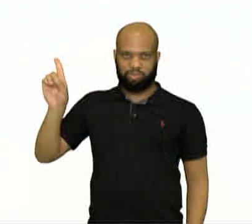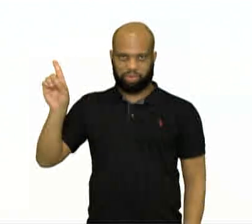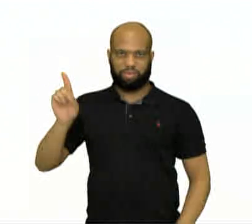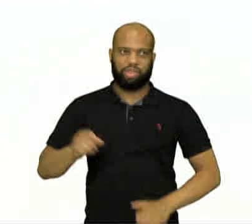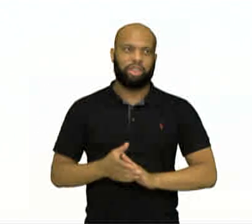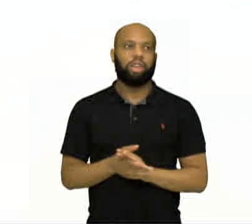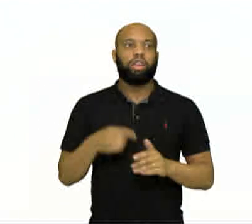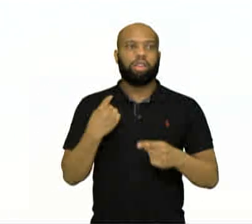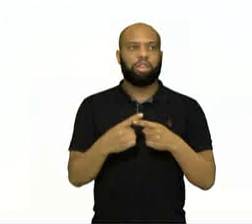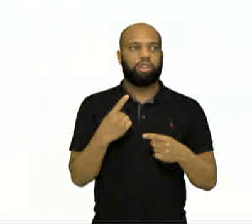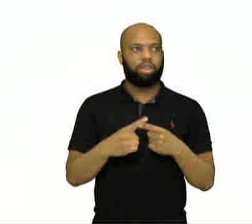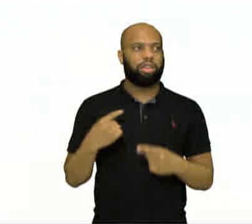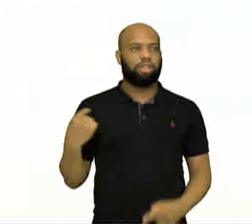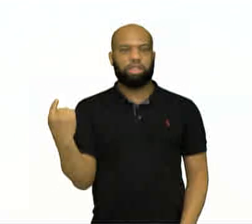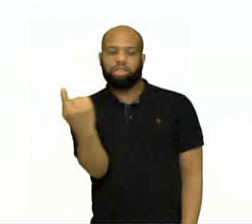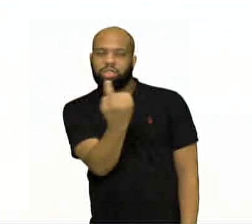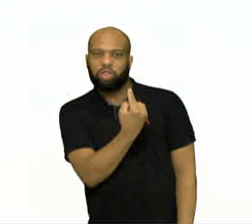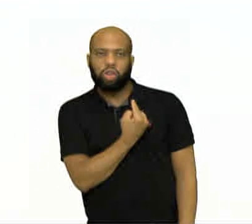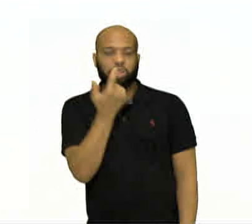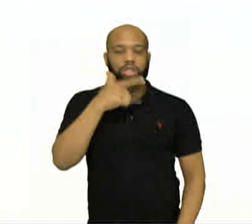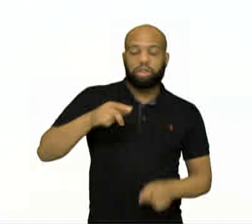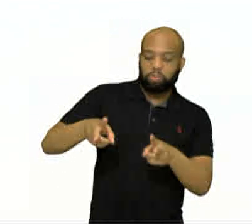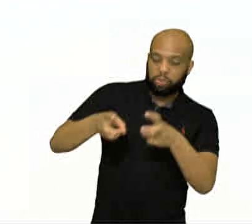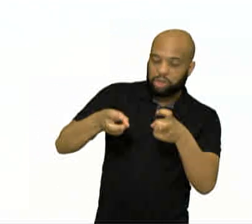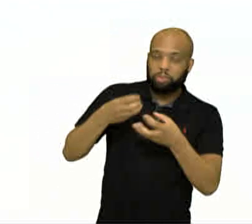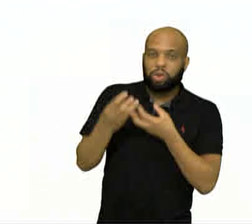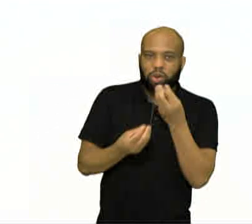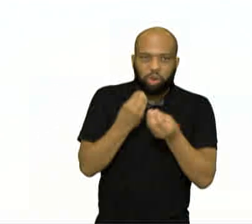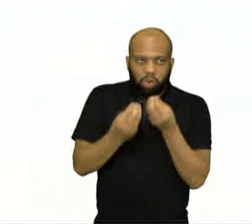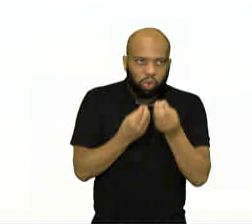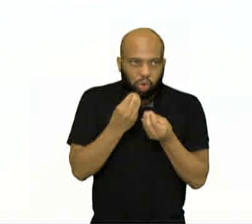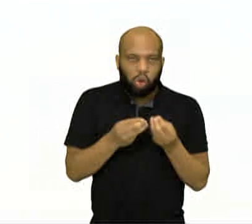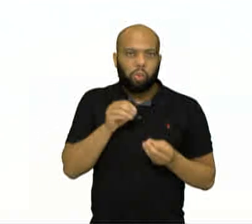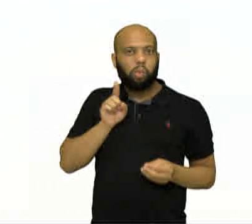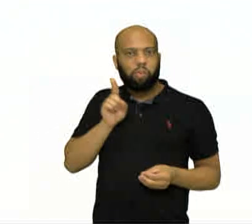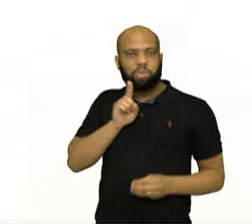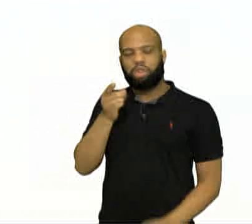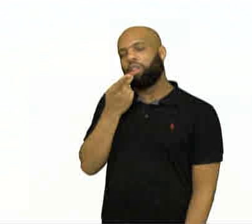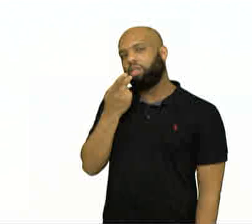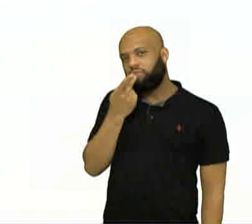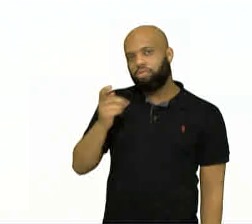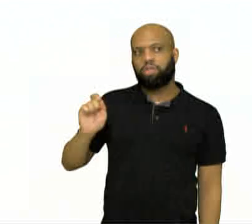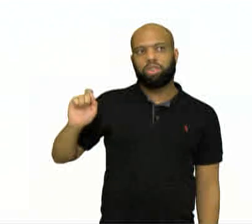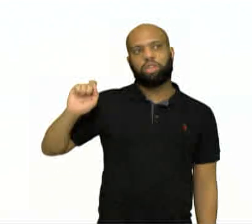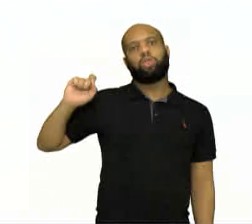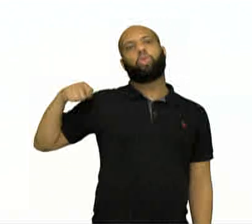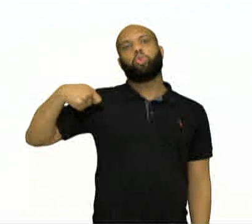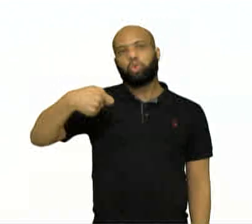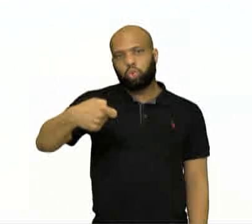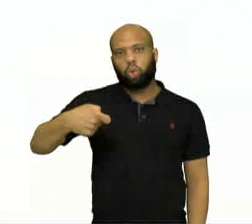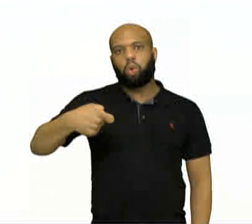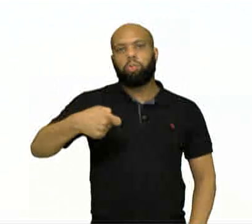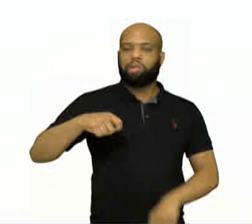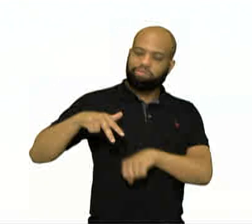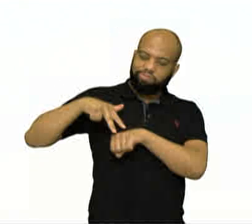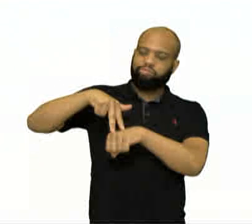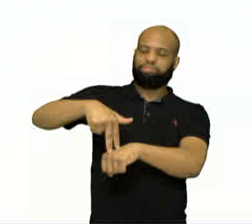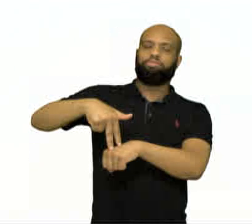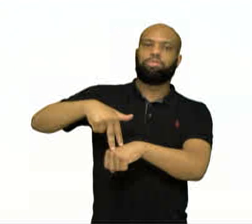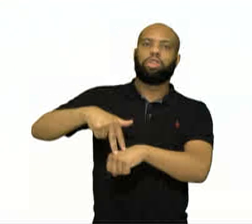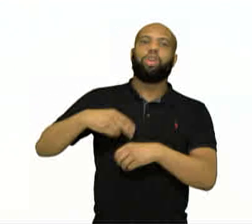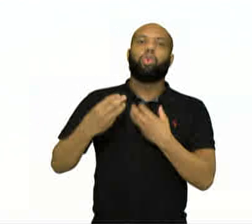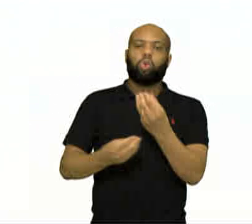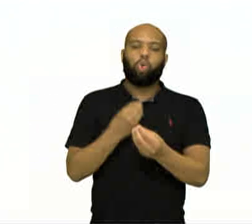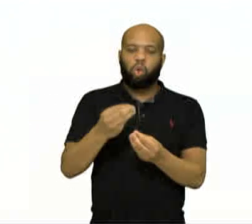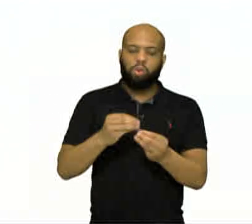aqui você pode perceber que como que ela traz sustenta a sua tese. Como que